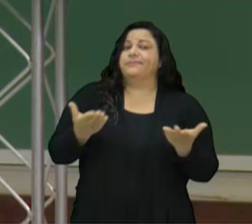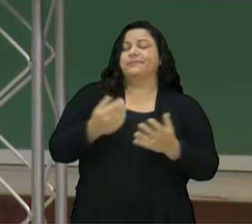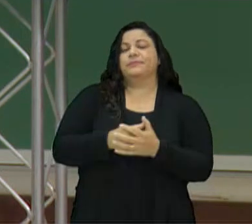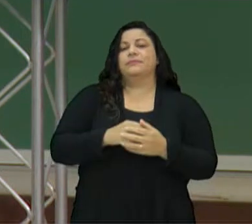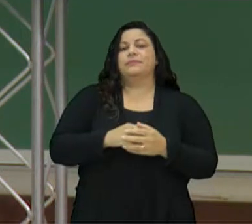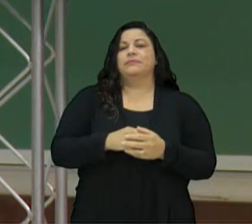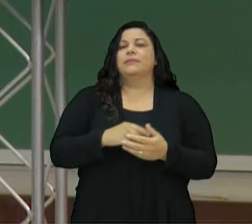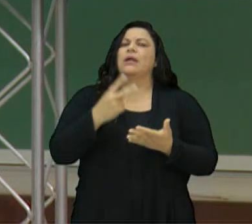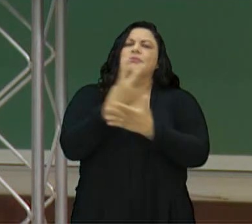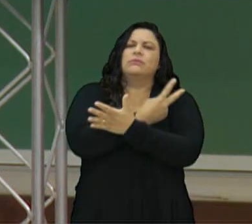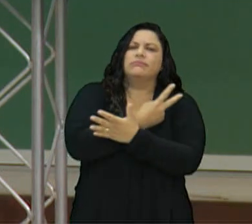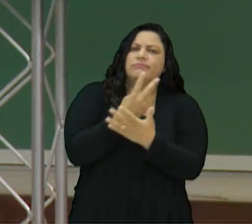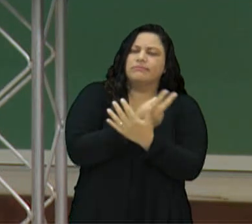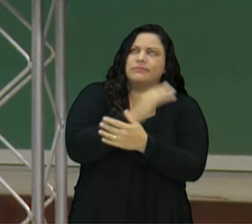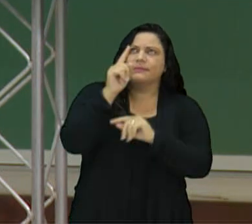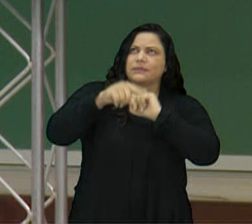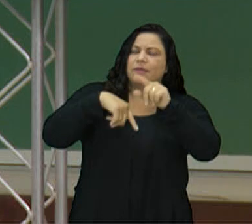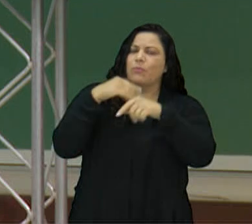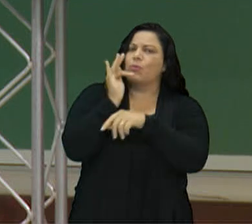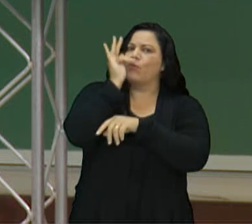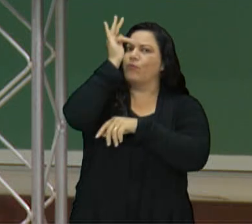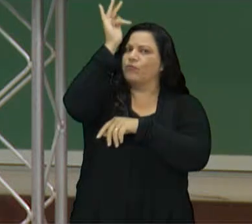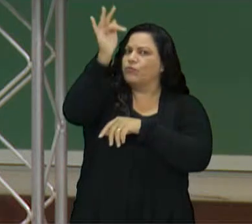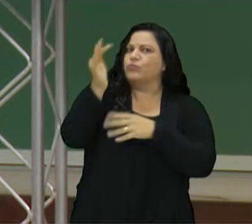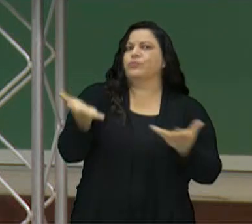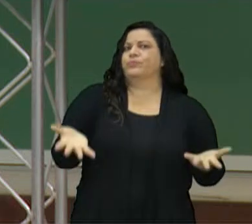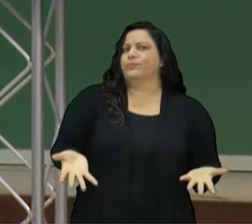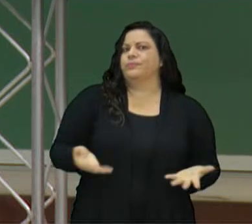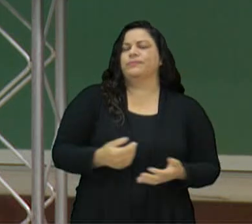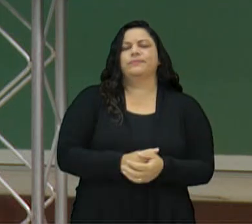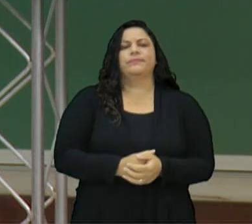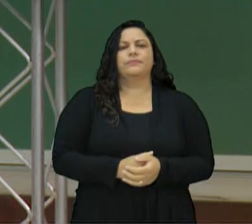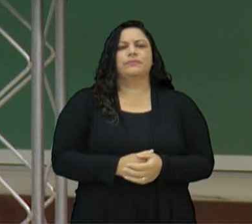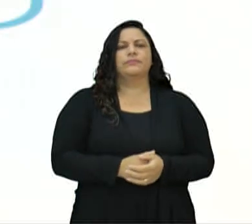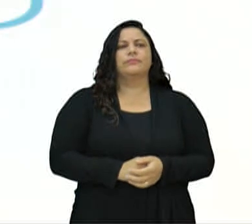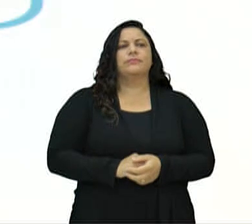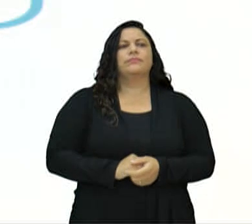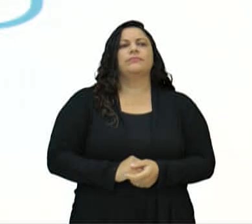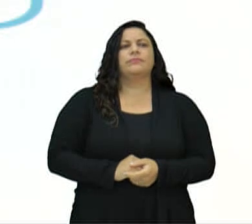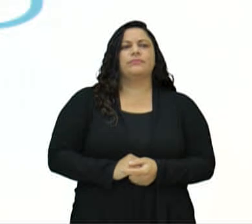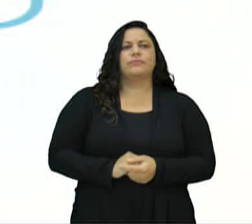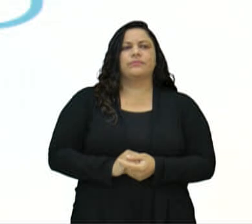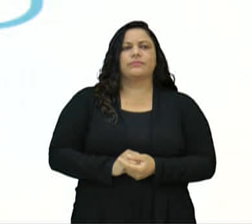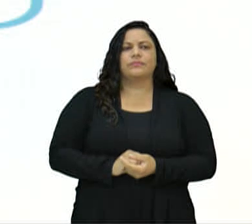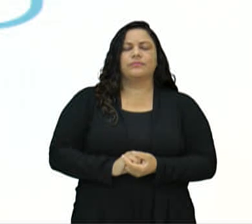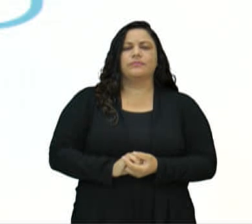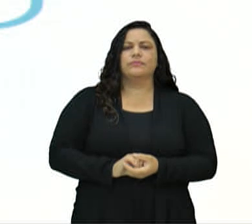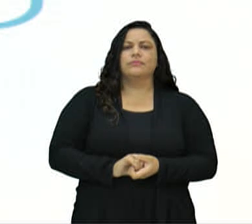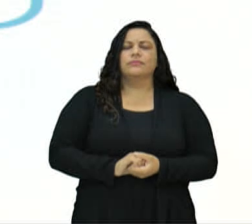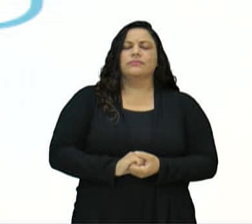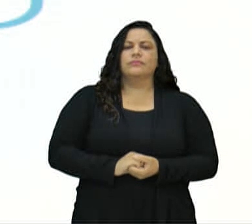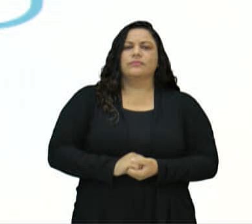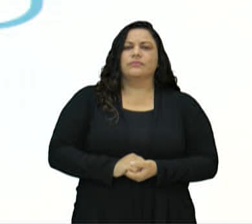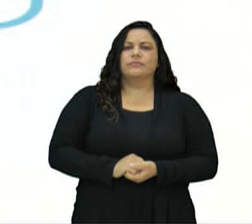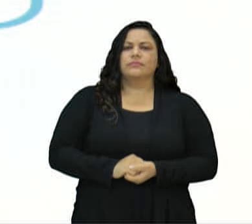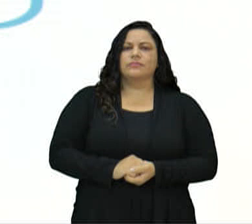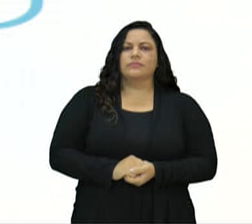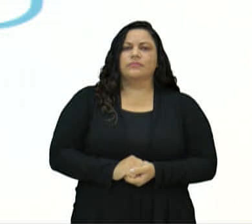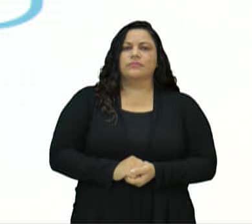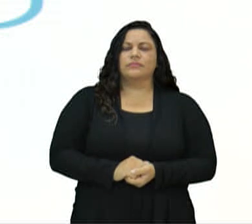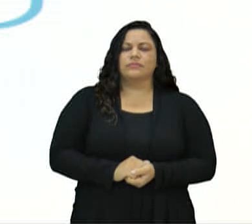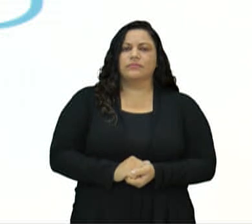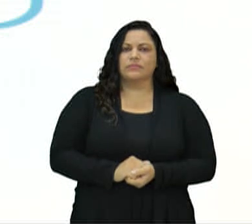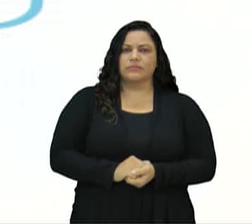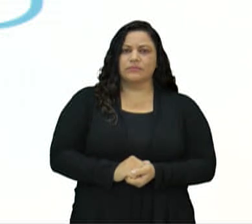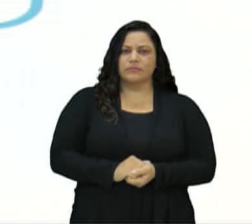muito tempo, né? E pode custar muito aborrecimento. No número 7, planos urbanísticos ou construção